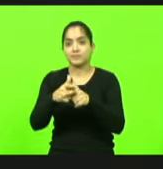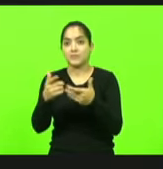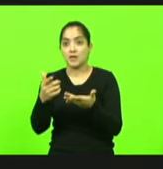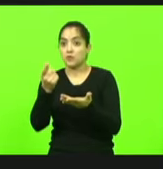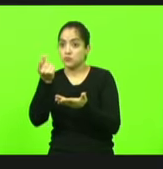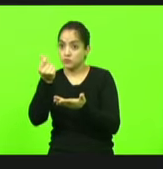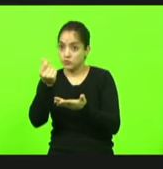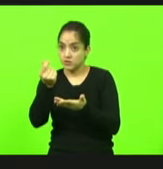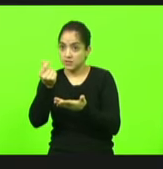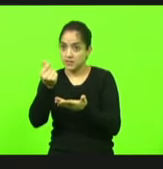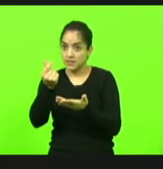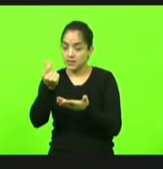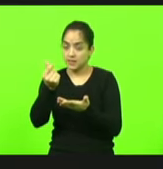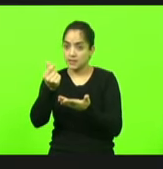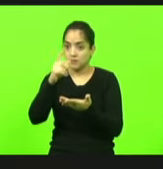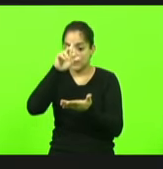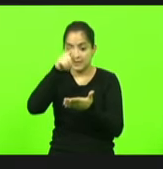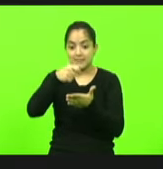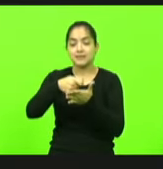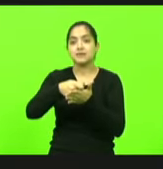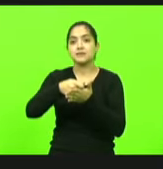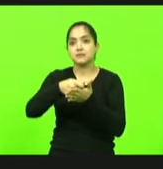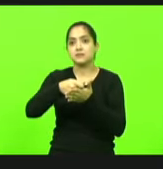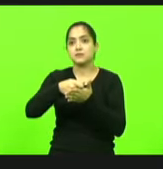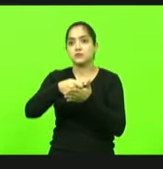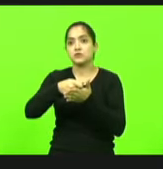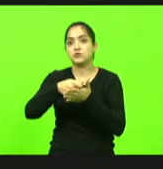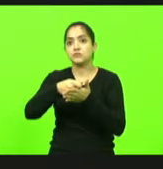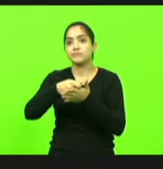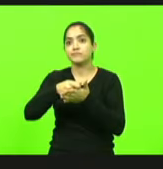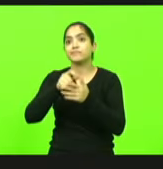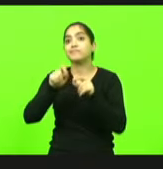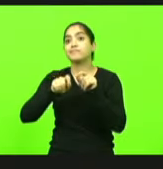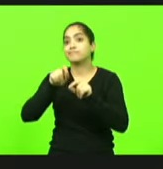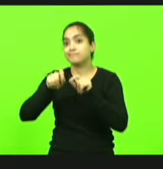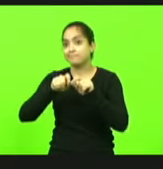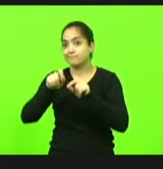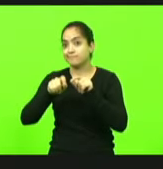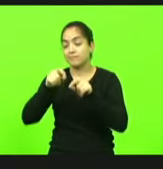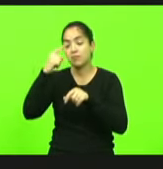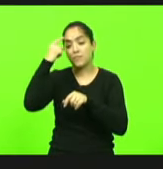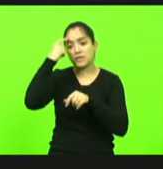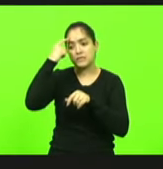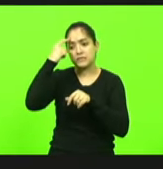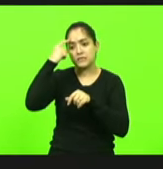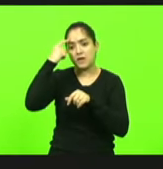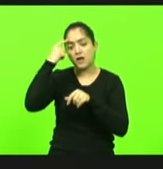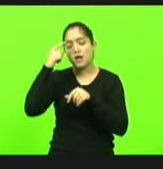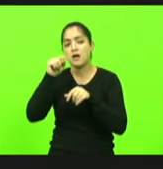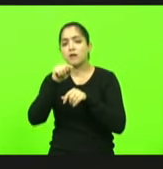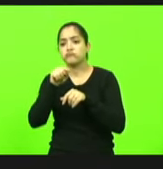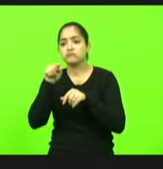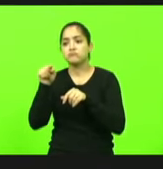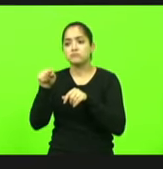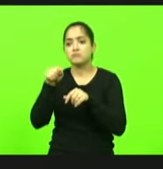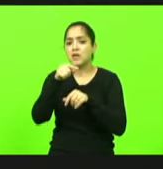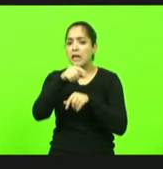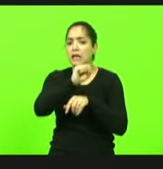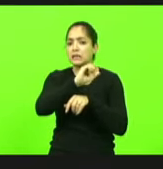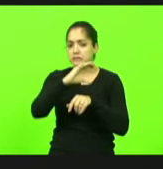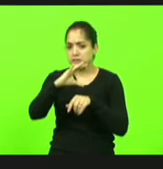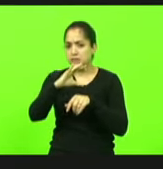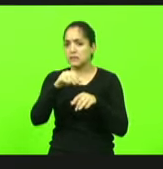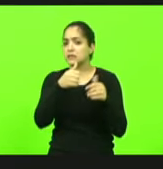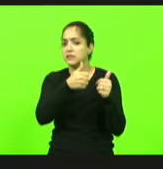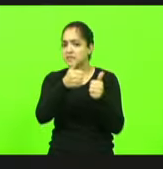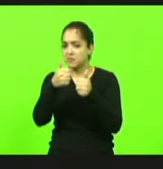outro, quem decide para onde vai o cobertor irá pensar, irá lembrar. Olha, os catarinenses,